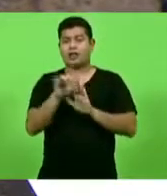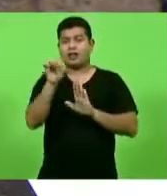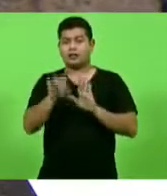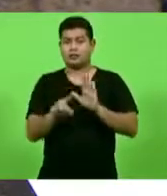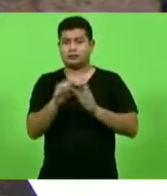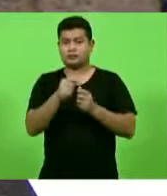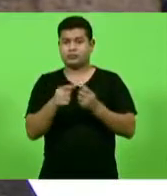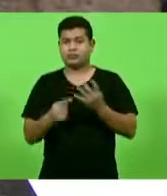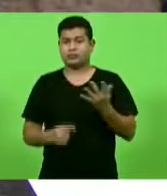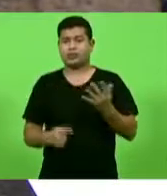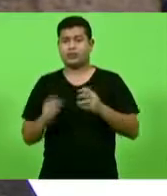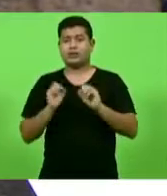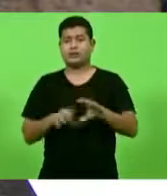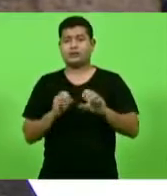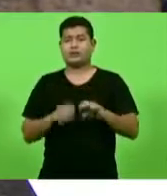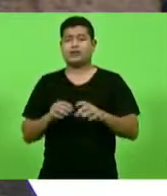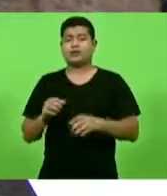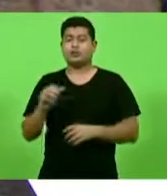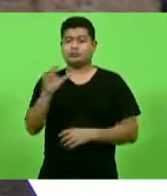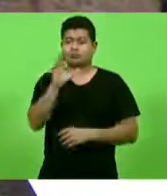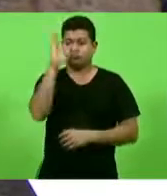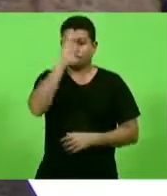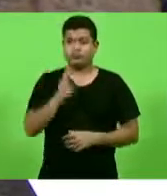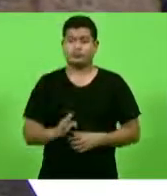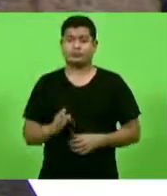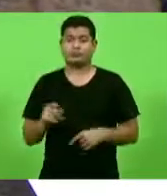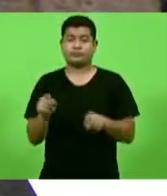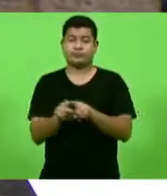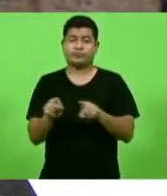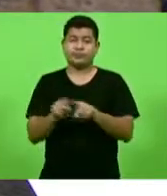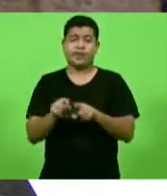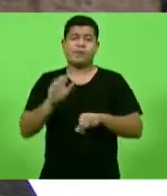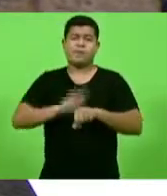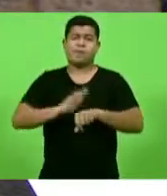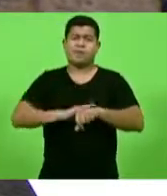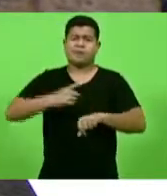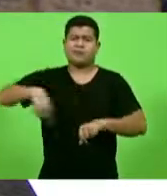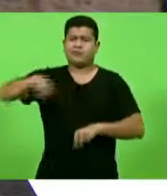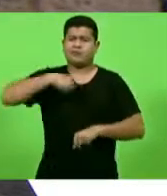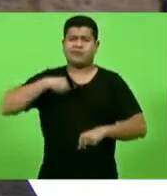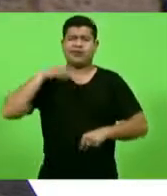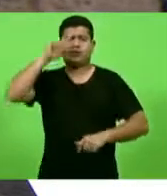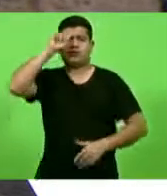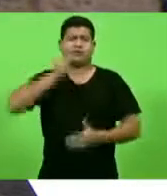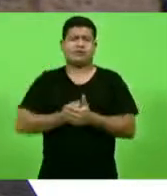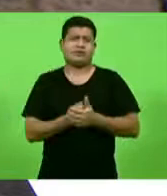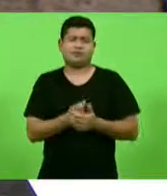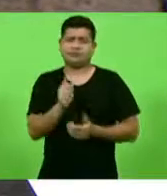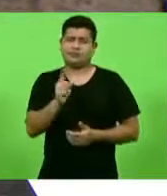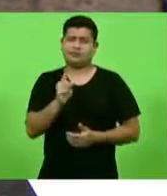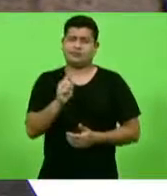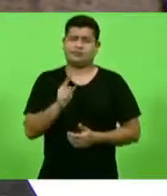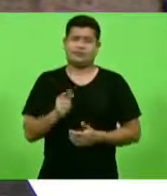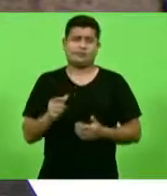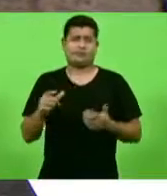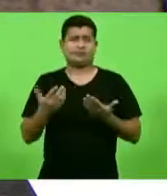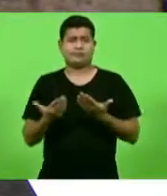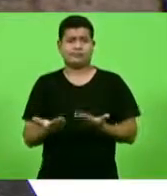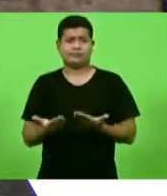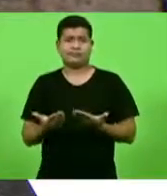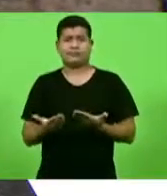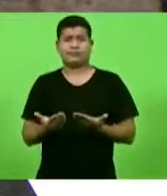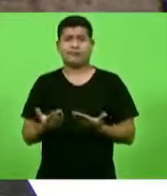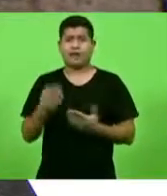educação nacional. E também não é competência nossa legislarmos sobre a